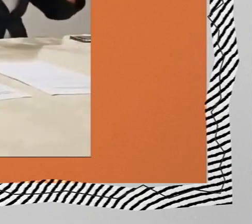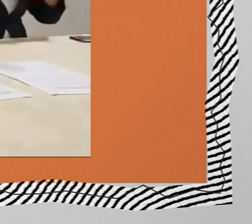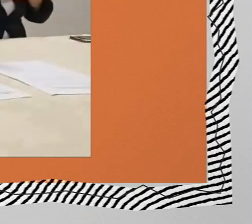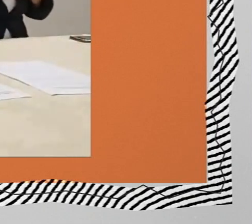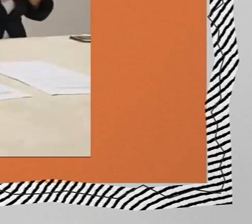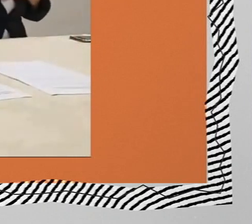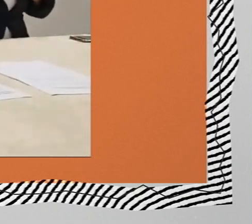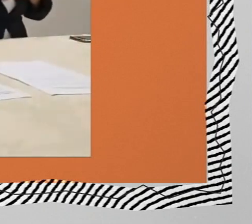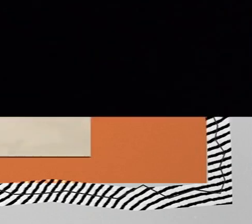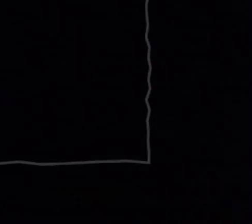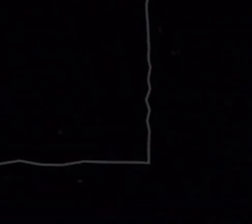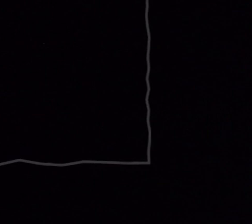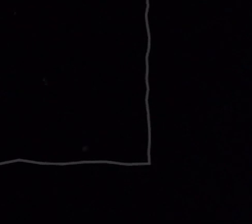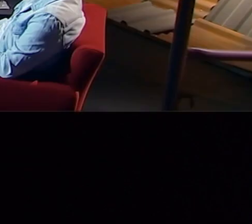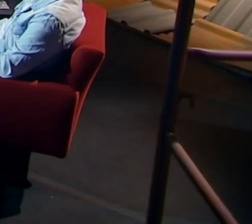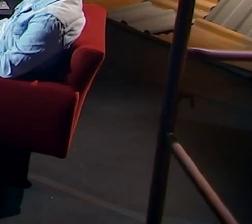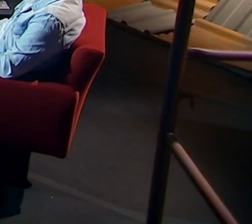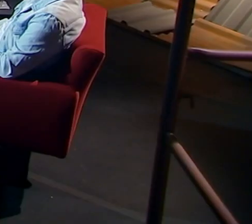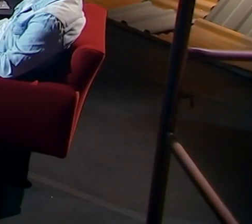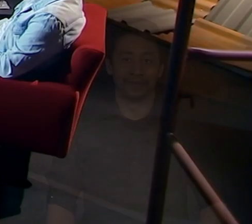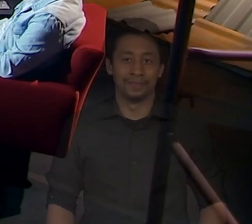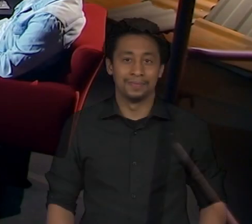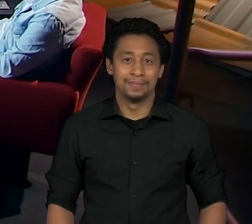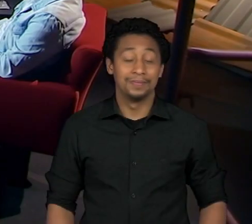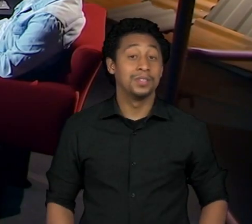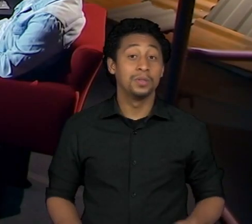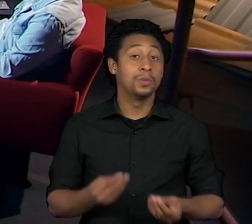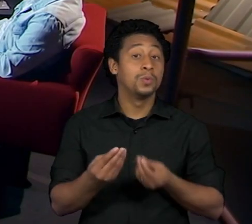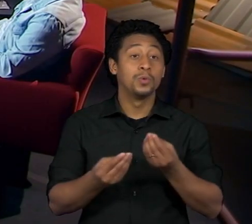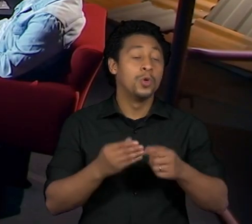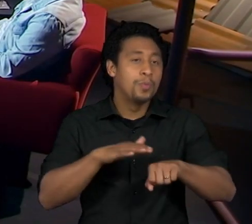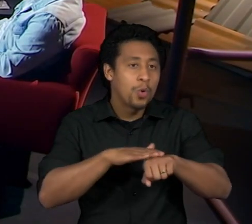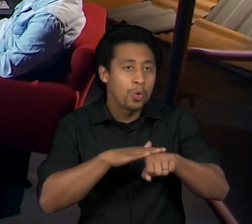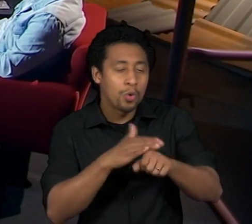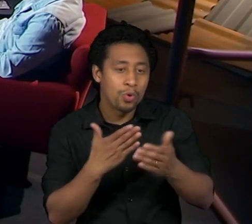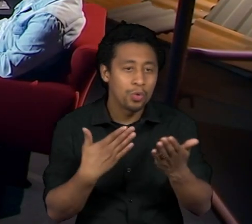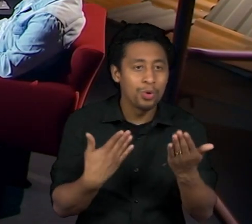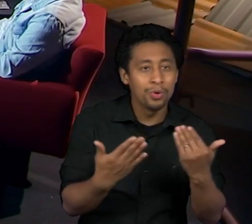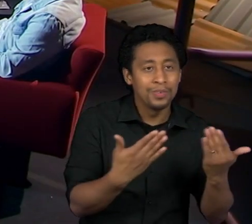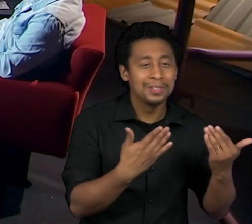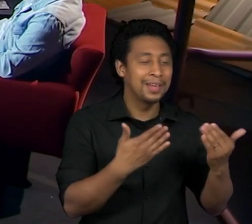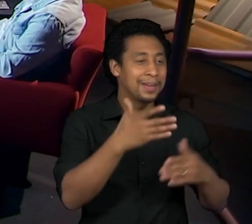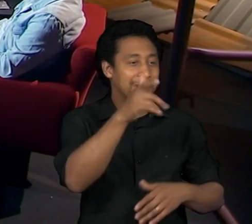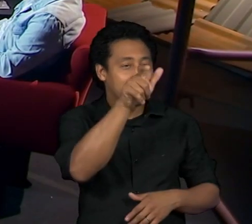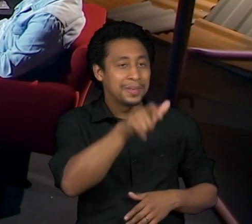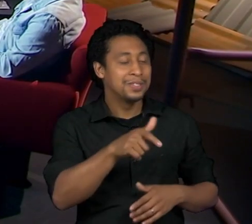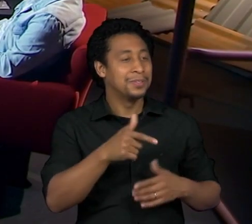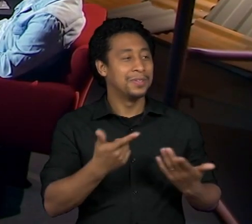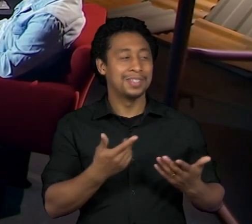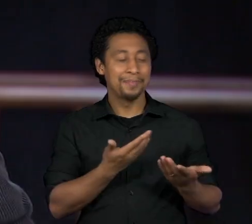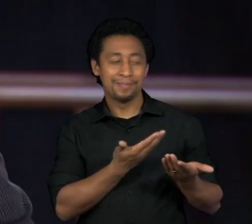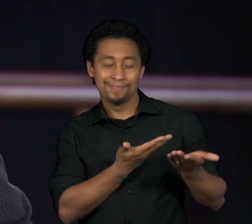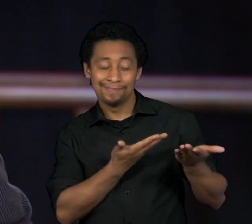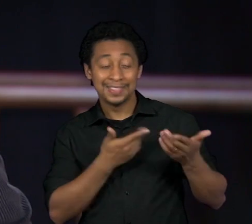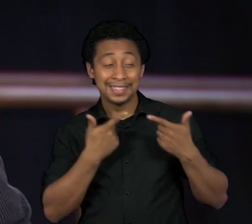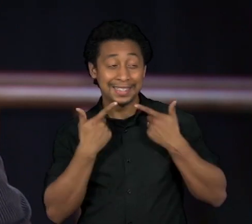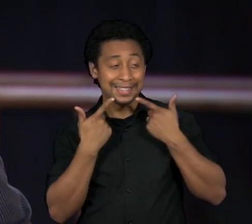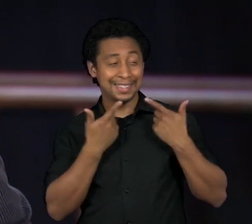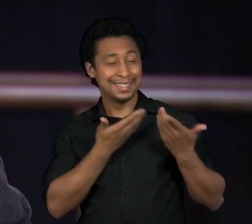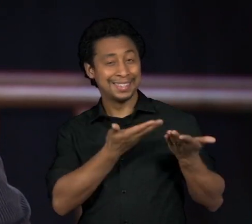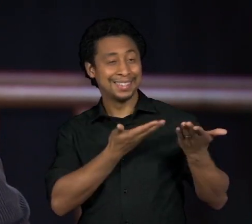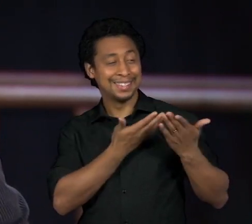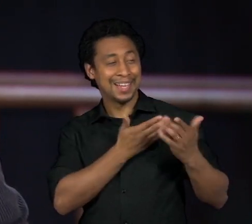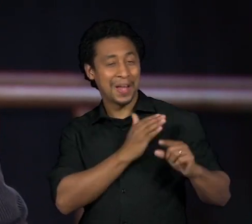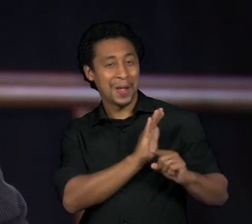Falta de ar, você vai para o hospital. E como conversar com quem é simpático a esse governo? Porque, na